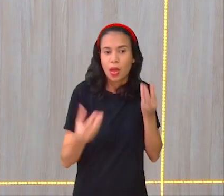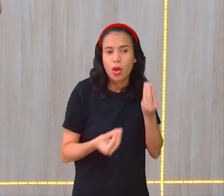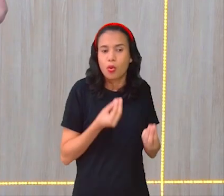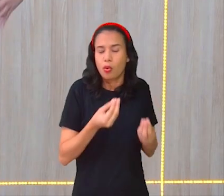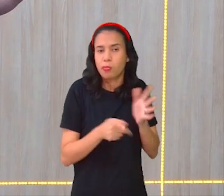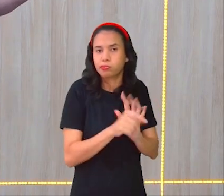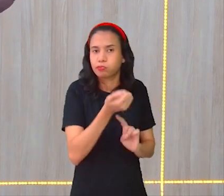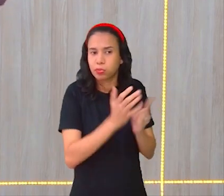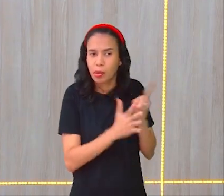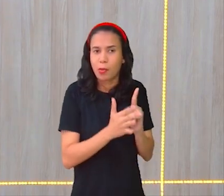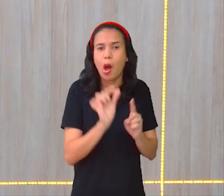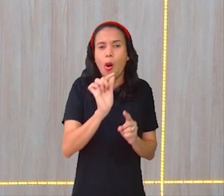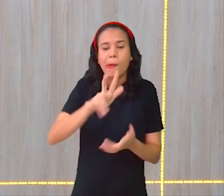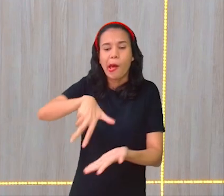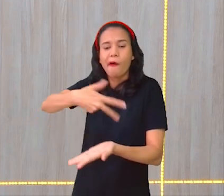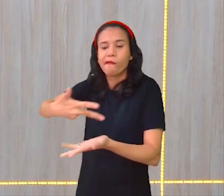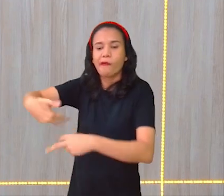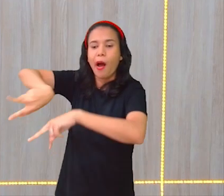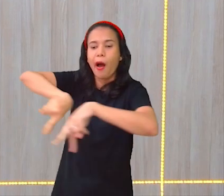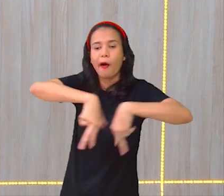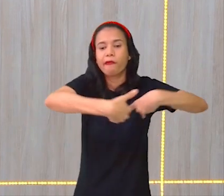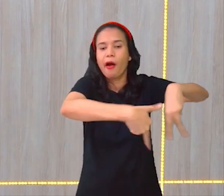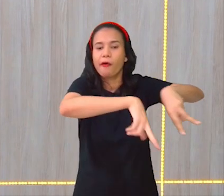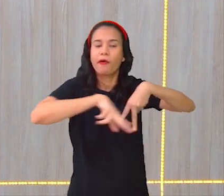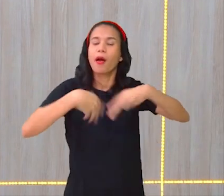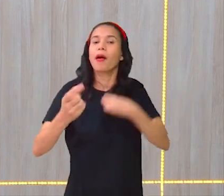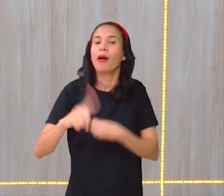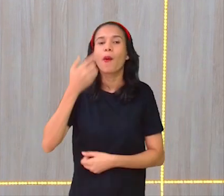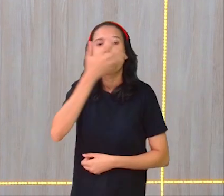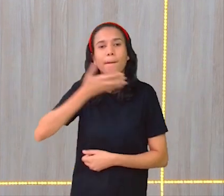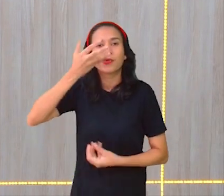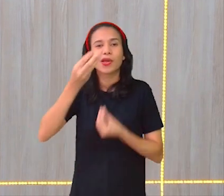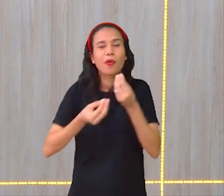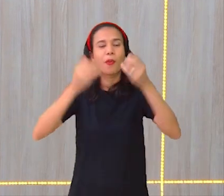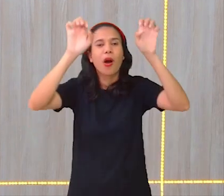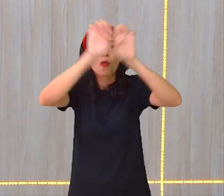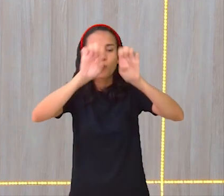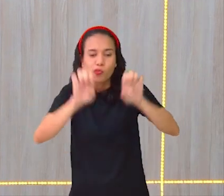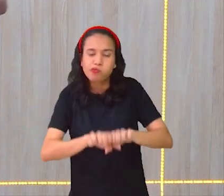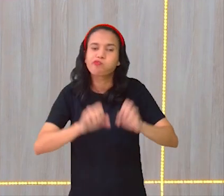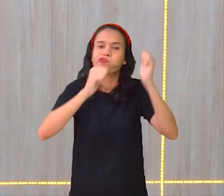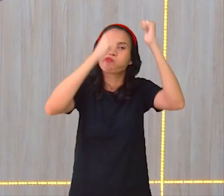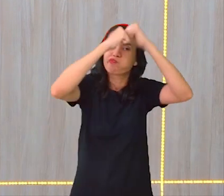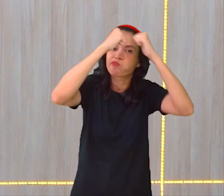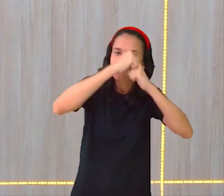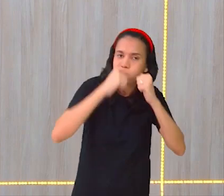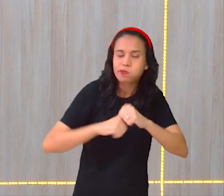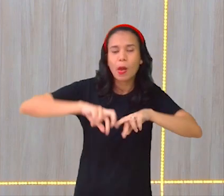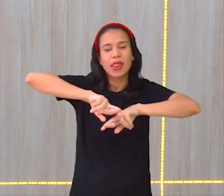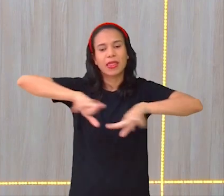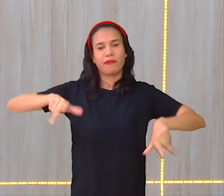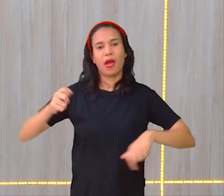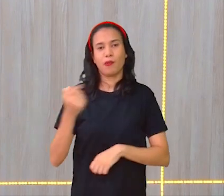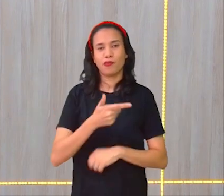marchinhas, tem um pouco de valsa também. É uma música que tem toda uma estrutura bem diferente do